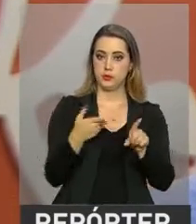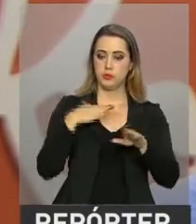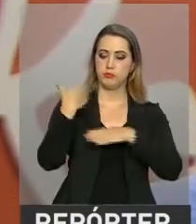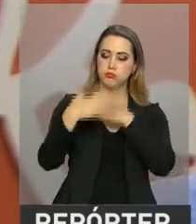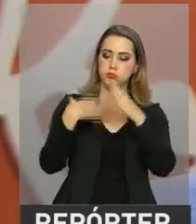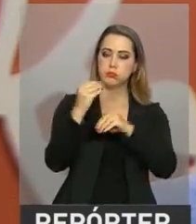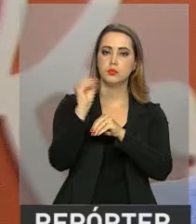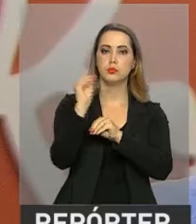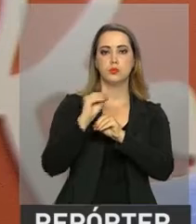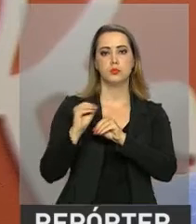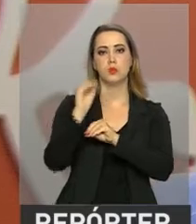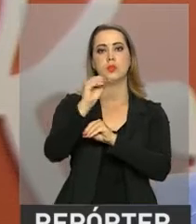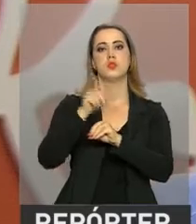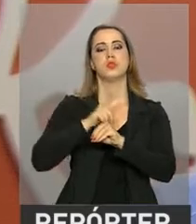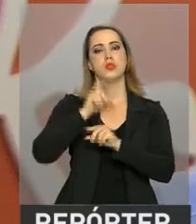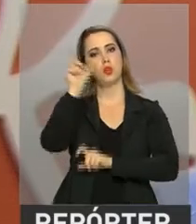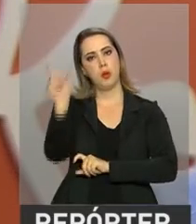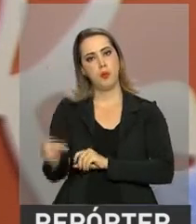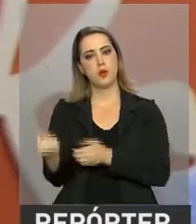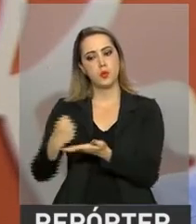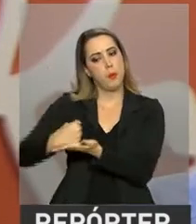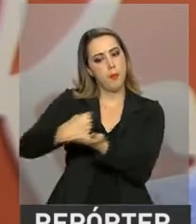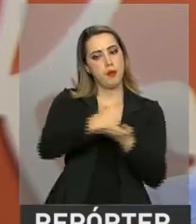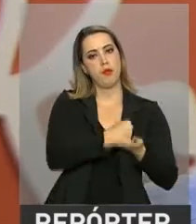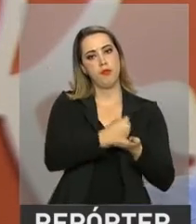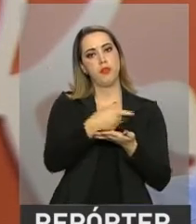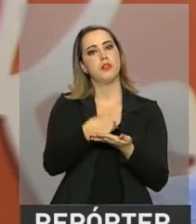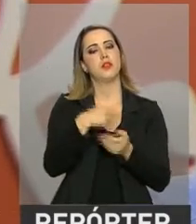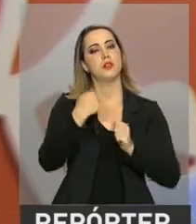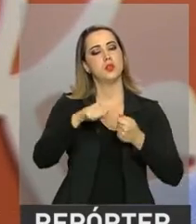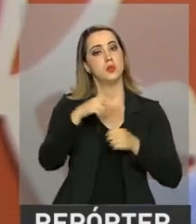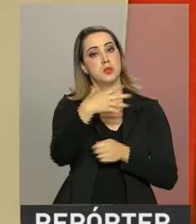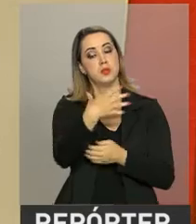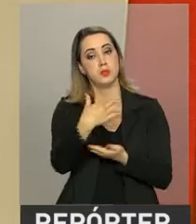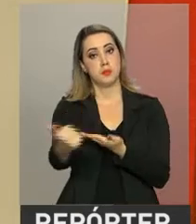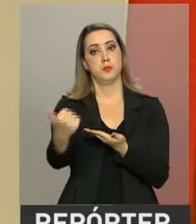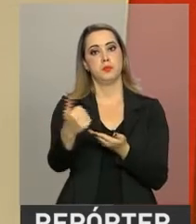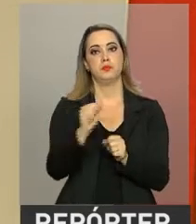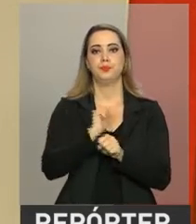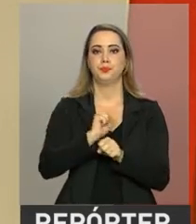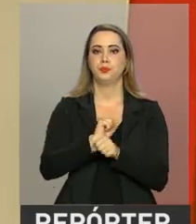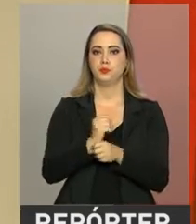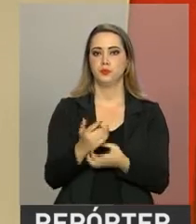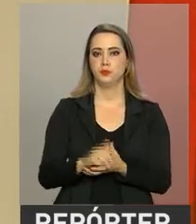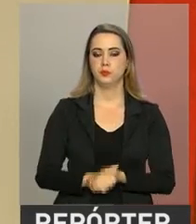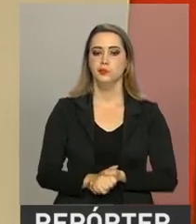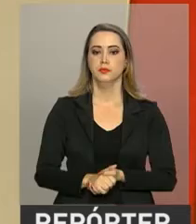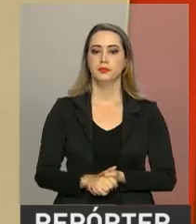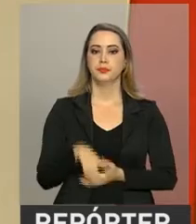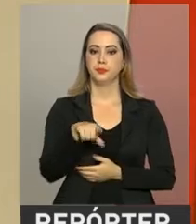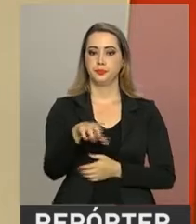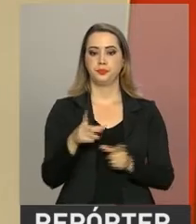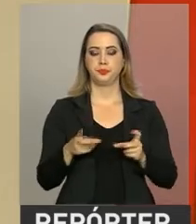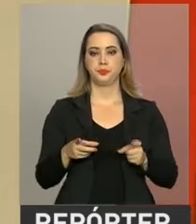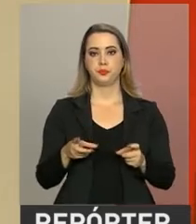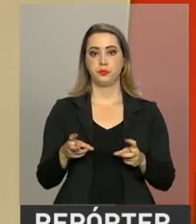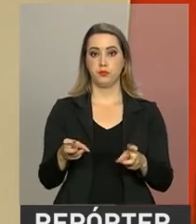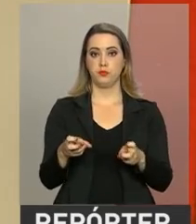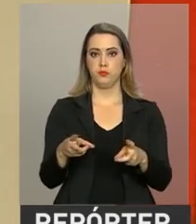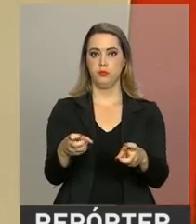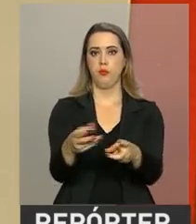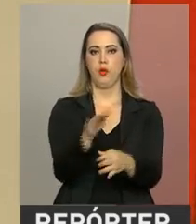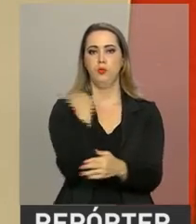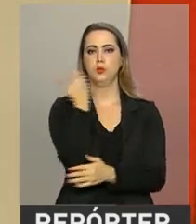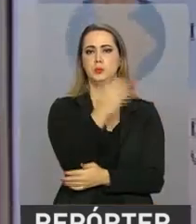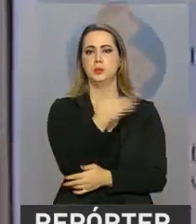né? Só que ele já conseguiu doador, aí só está esperando chamar mesmo. O câncer é a doença que mais mata crianças e